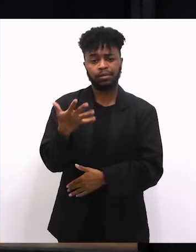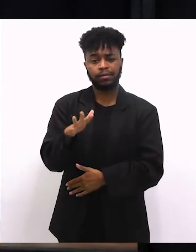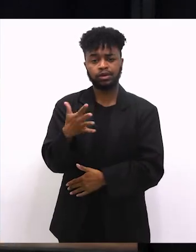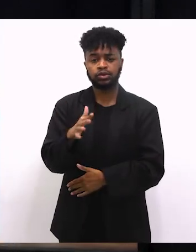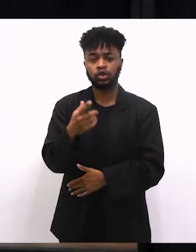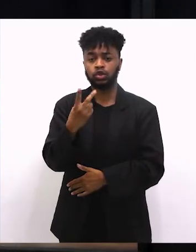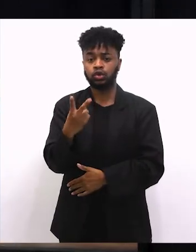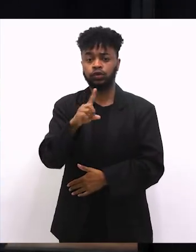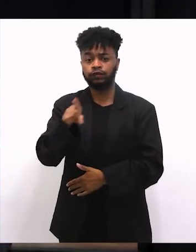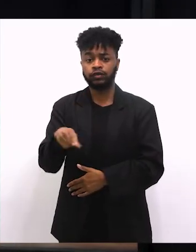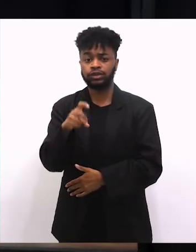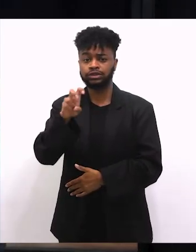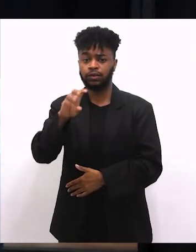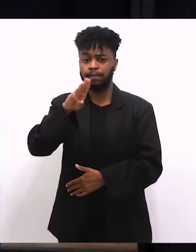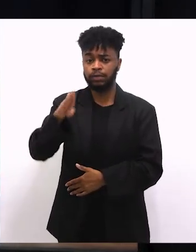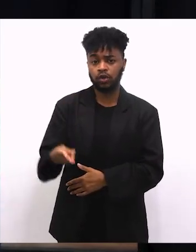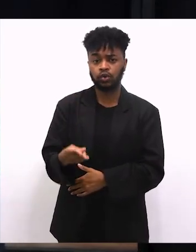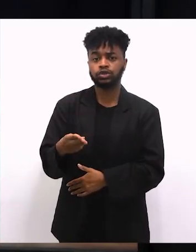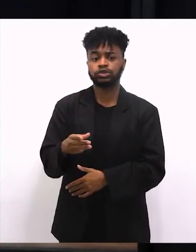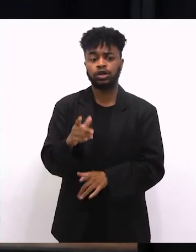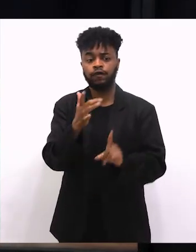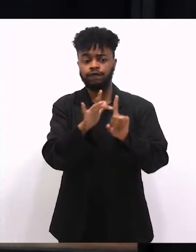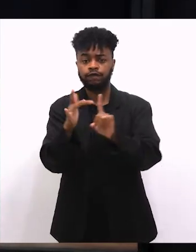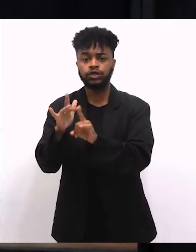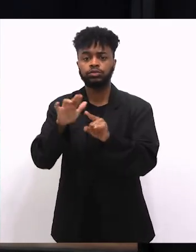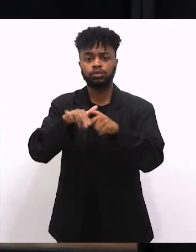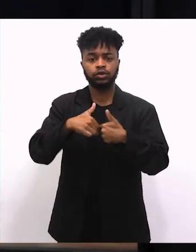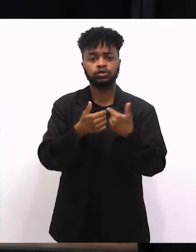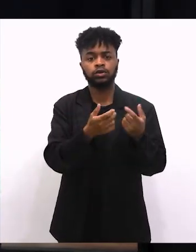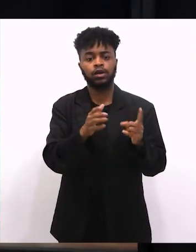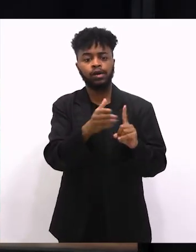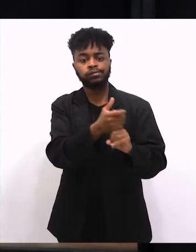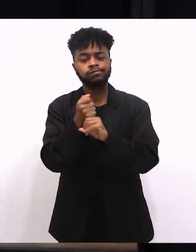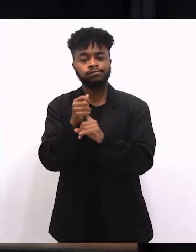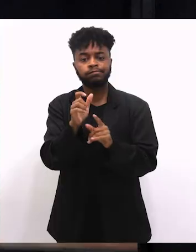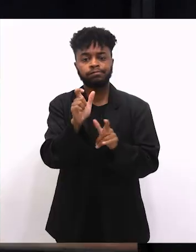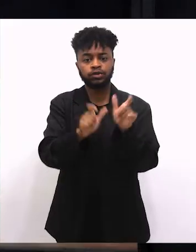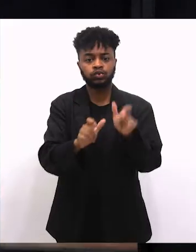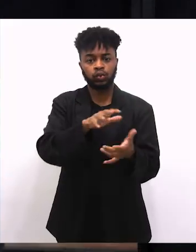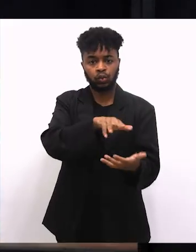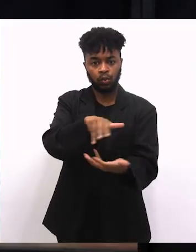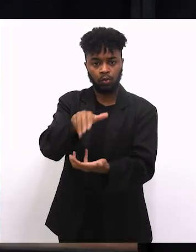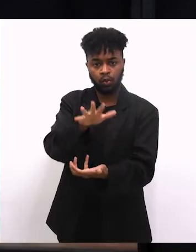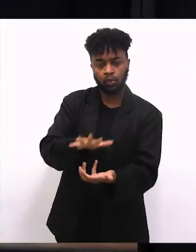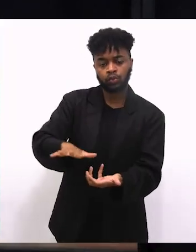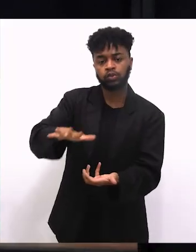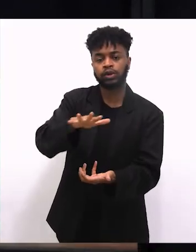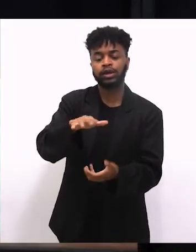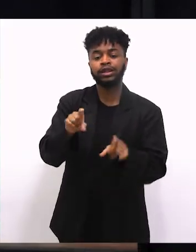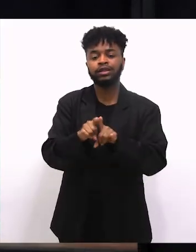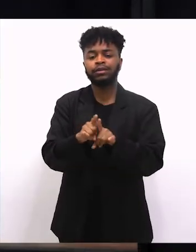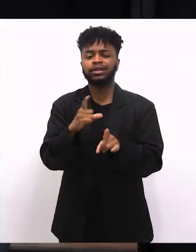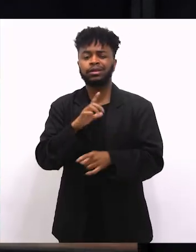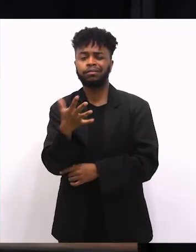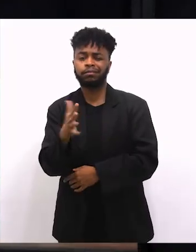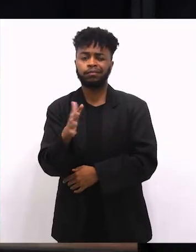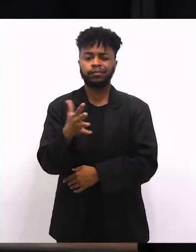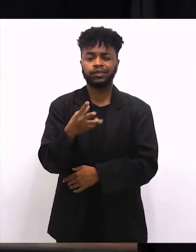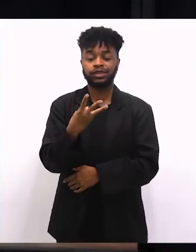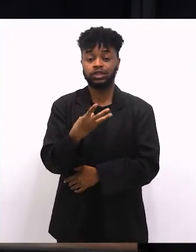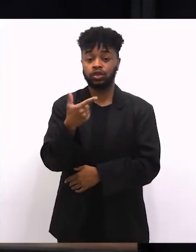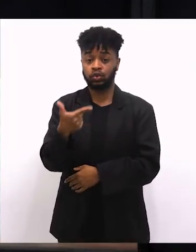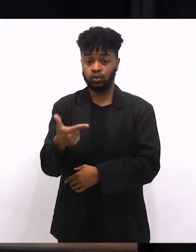existam 2,5 milhões de vítimas de tráfico de pessoas no mundo e que isso movimenta